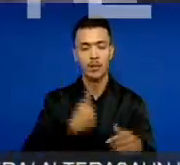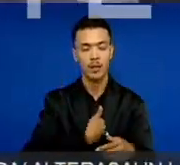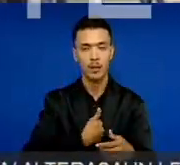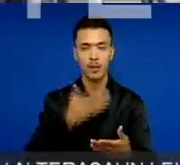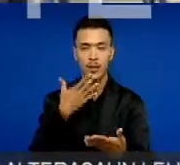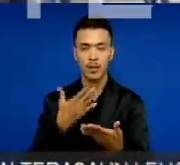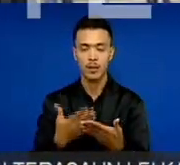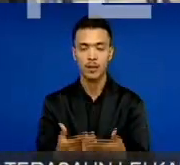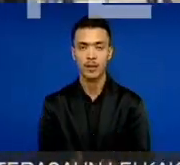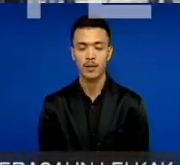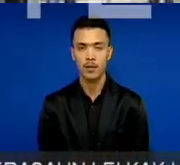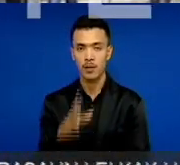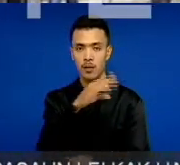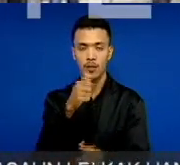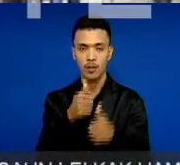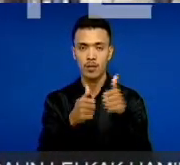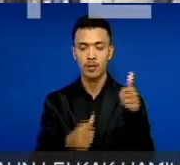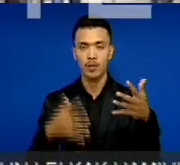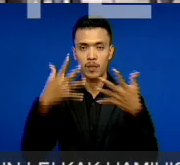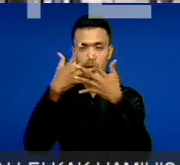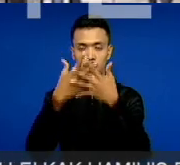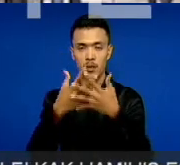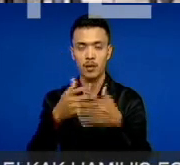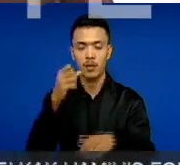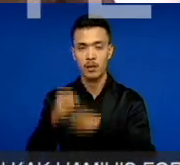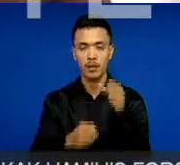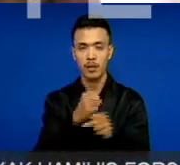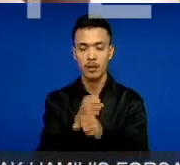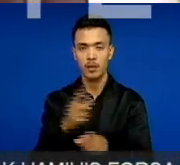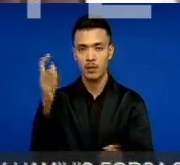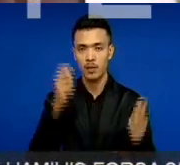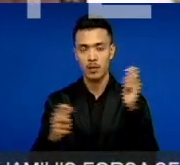Iha lealidade, no cumpri ona pena husi matade tinang nebe